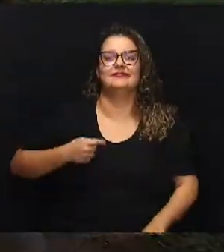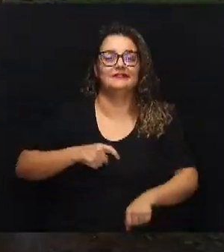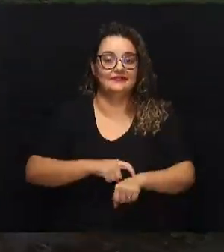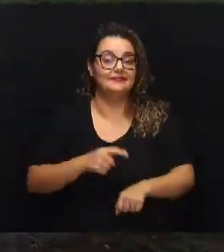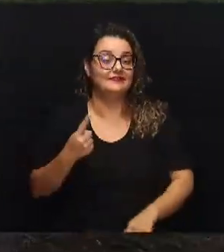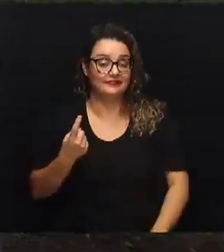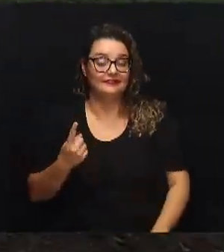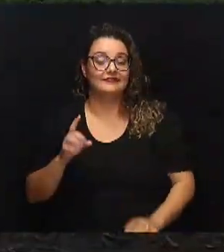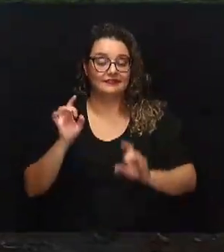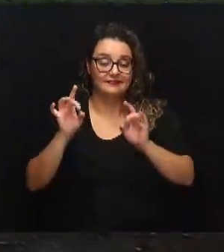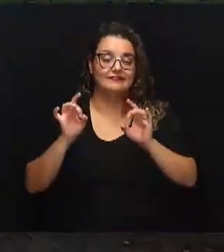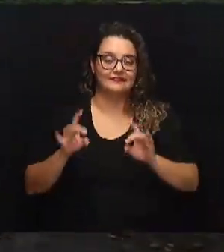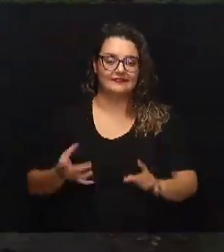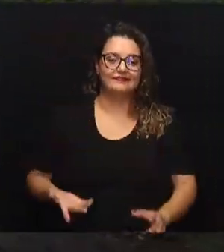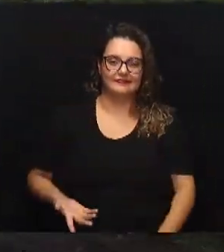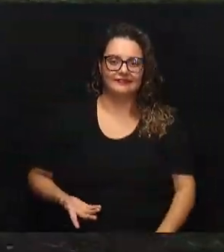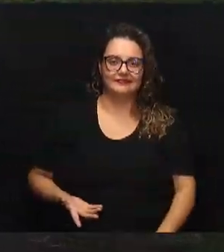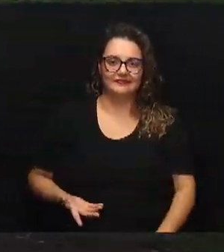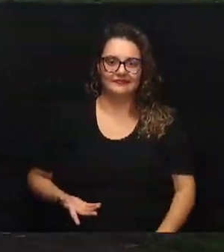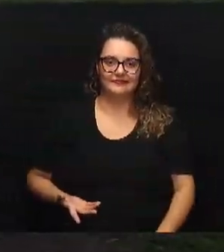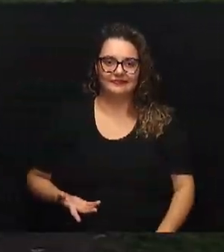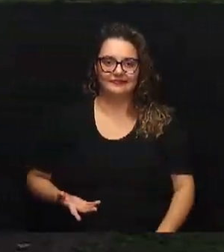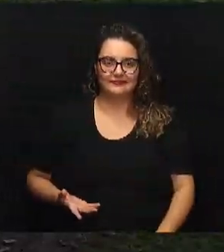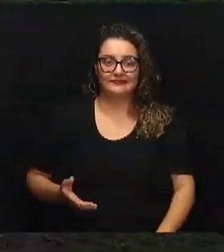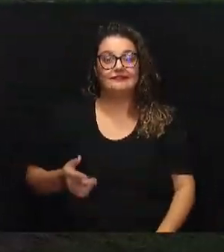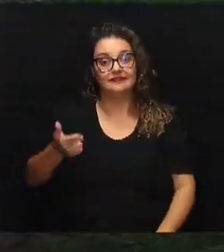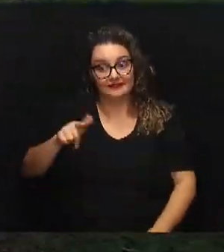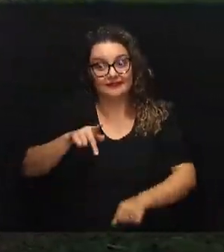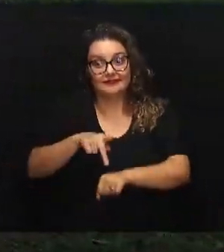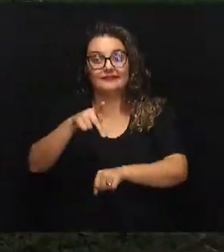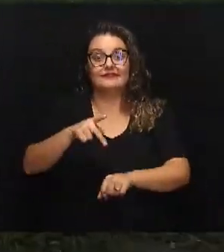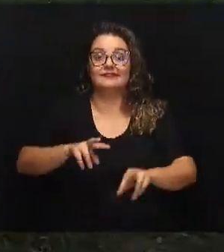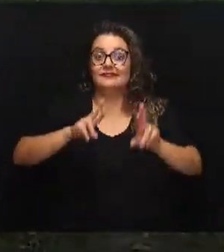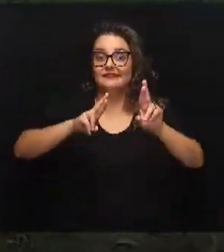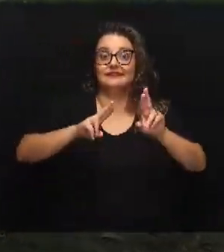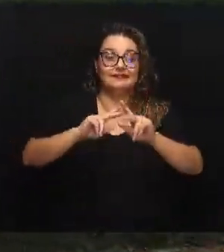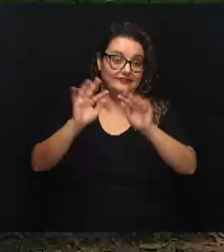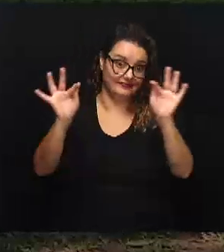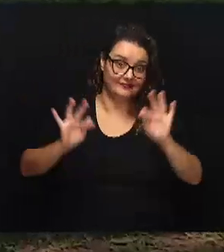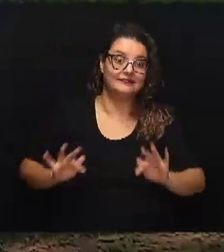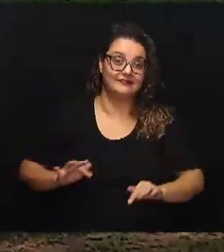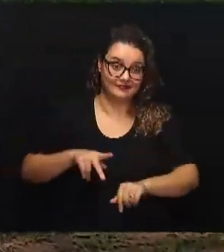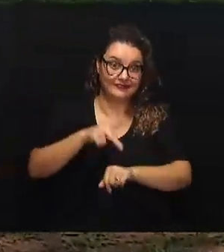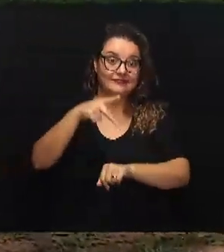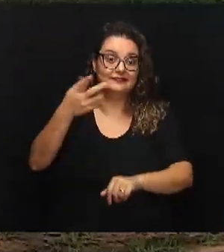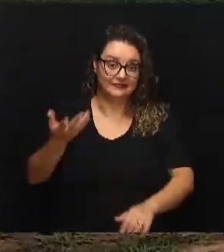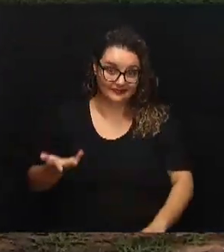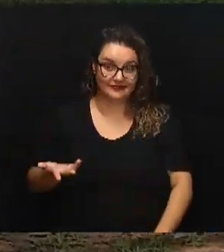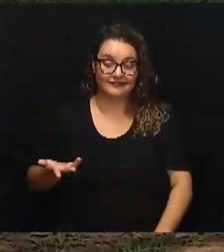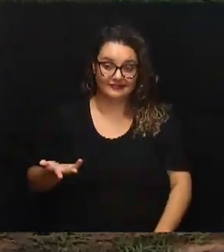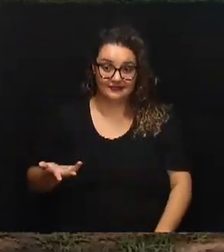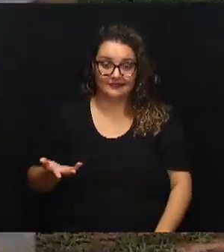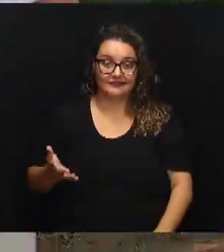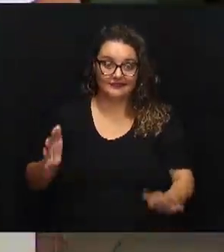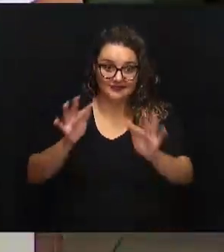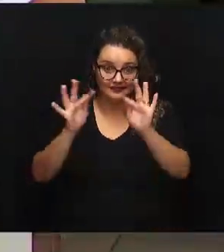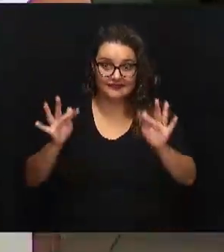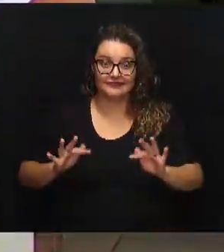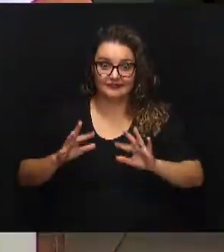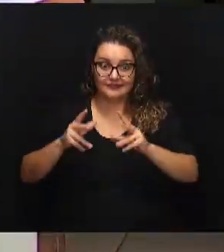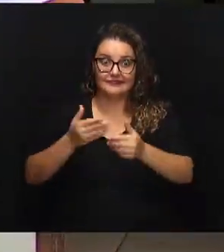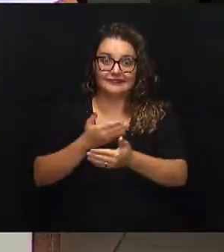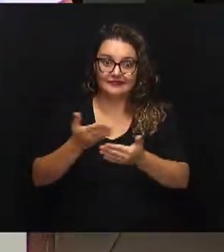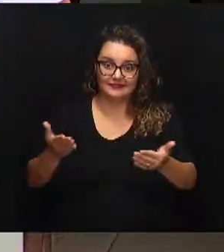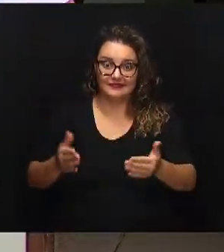né? E assim, ainda é Páscoa, né? Então desejar a todos feliz Páscoa, né? E muita felicidade a